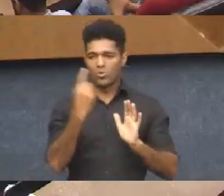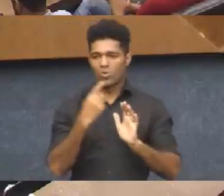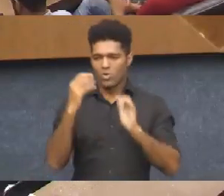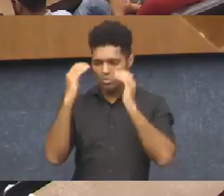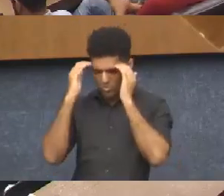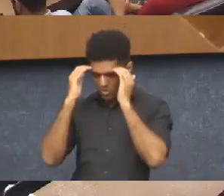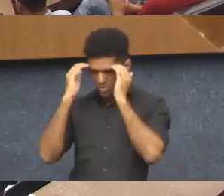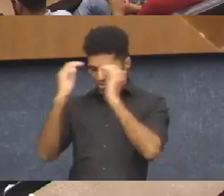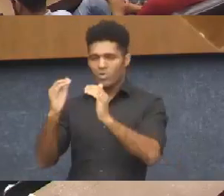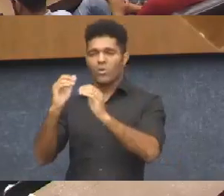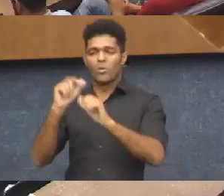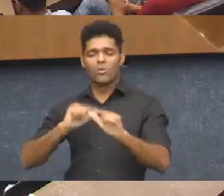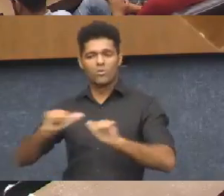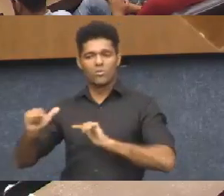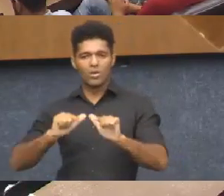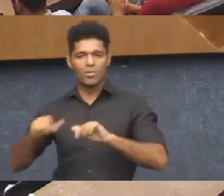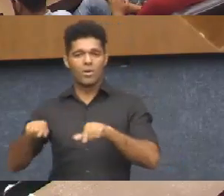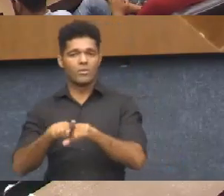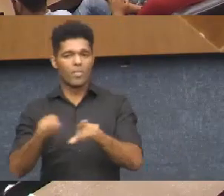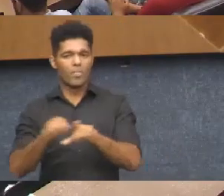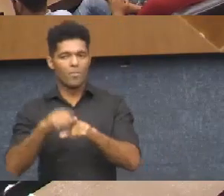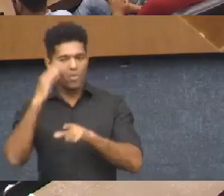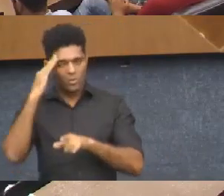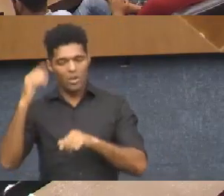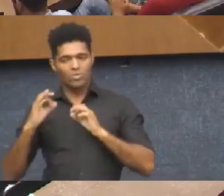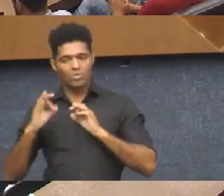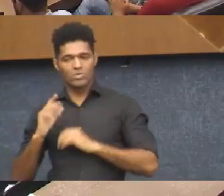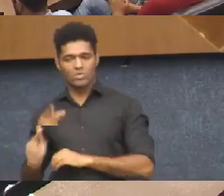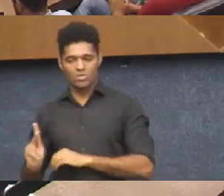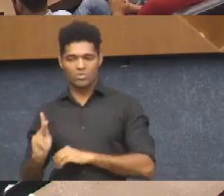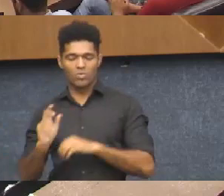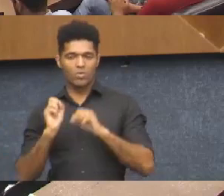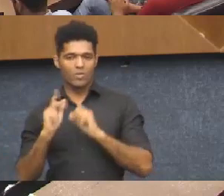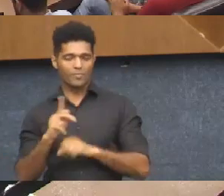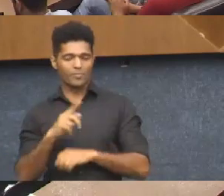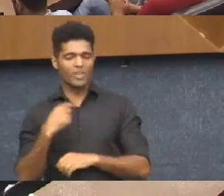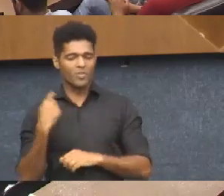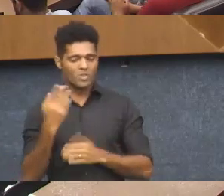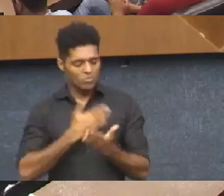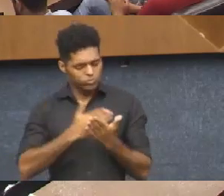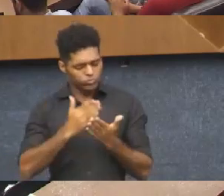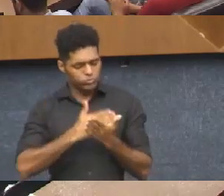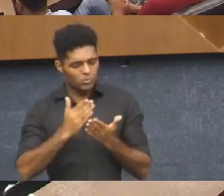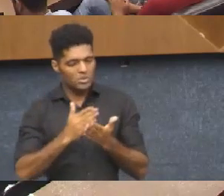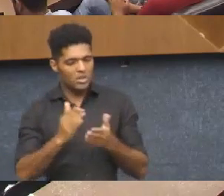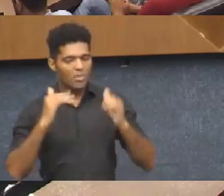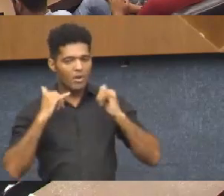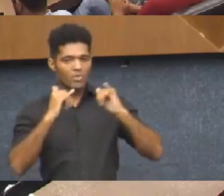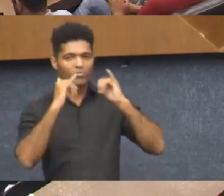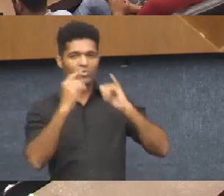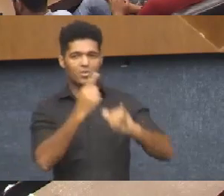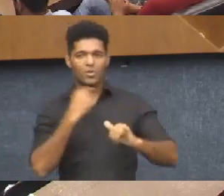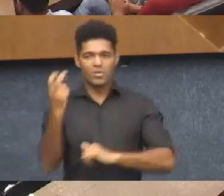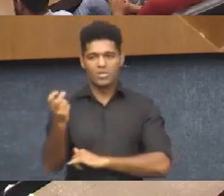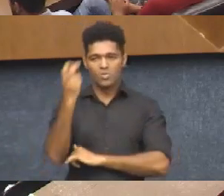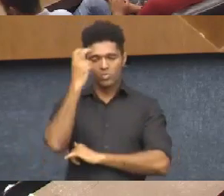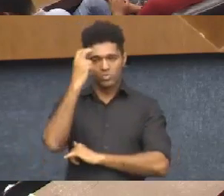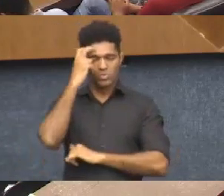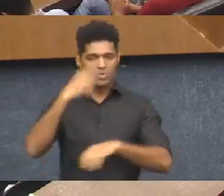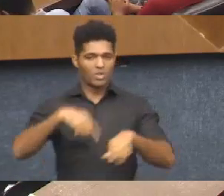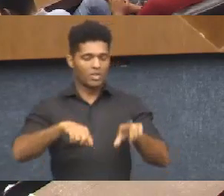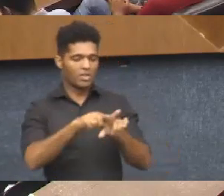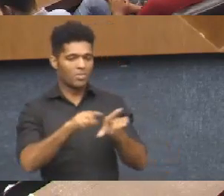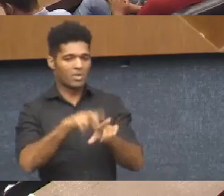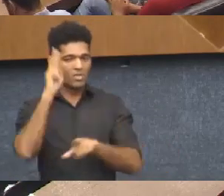continue divulgando a nossa cultura e o nosso querido dialeto mineirês. Sou Paulo Araújo.